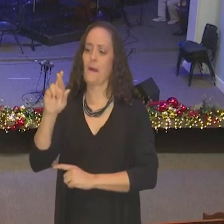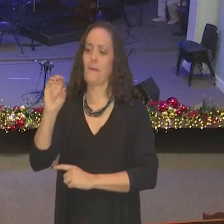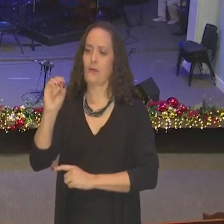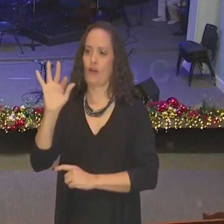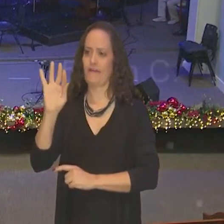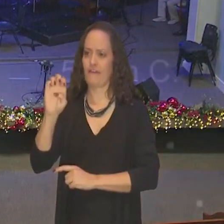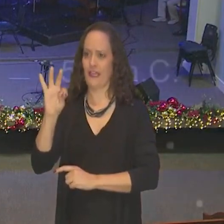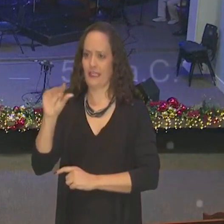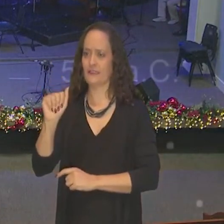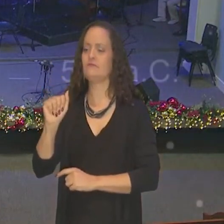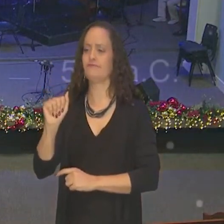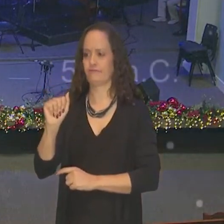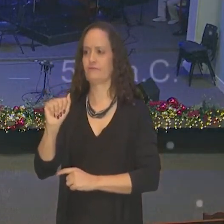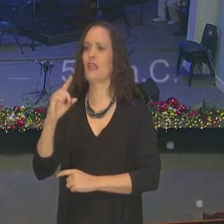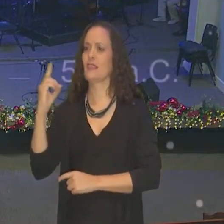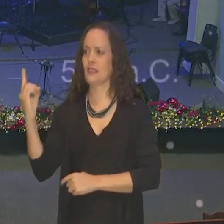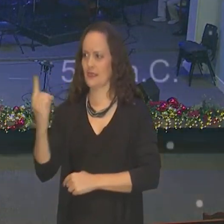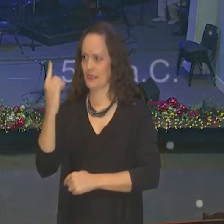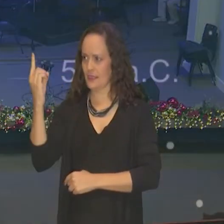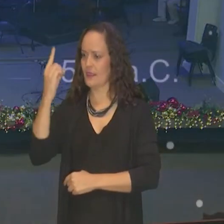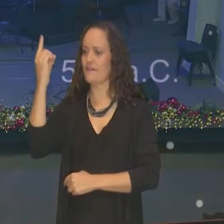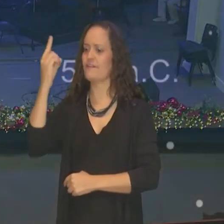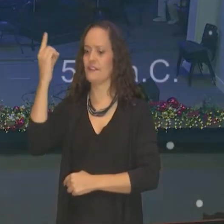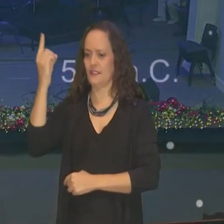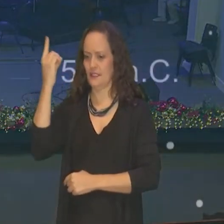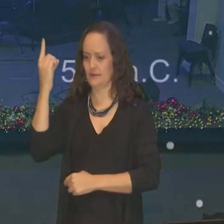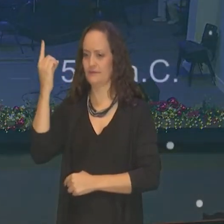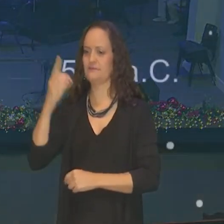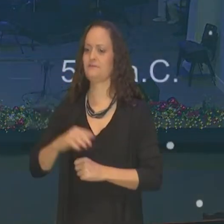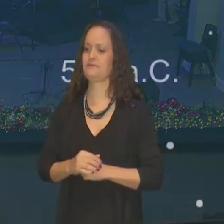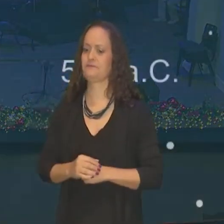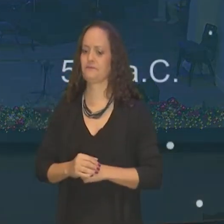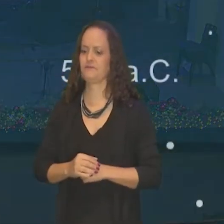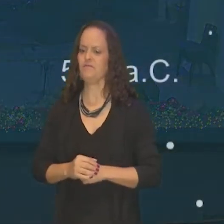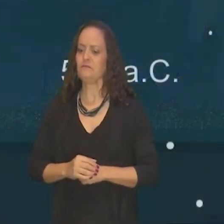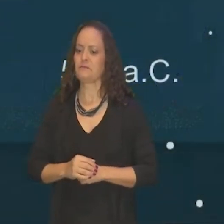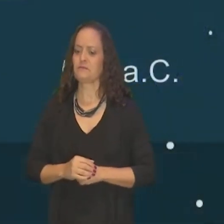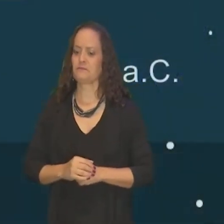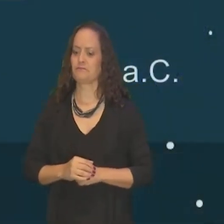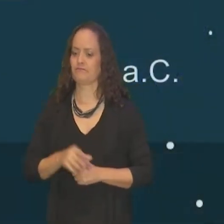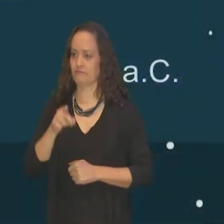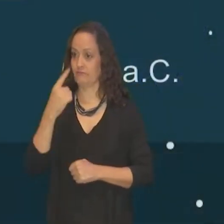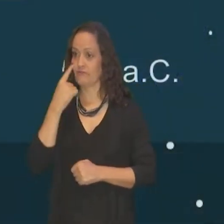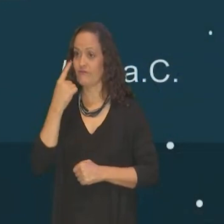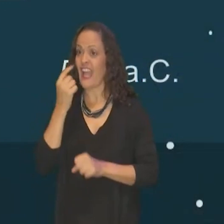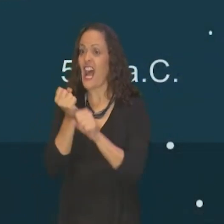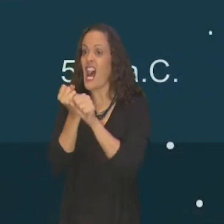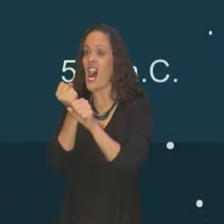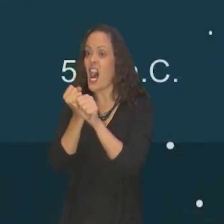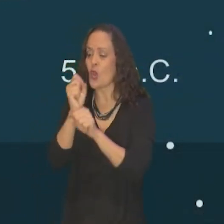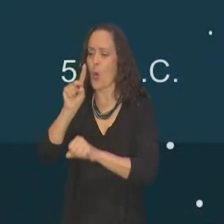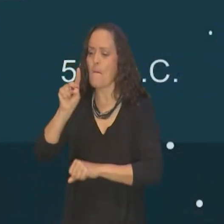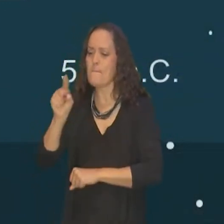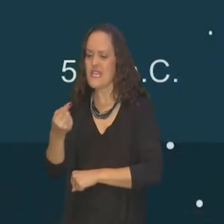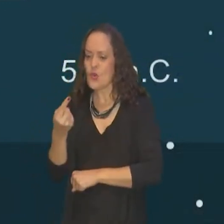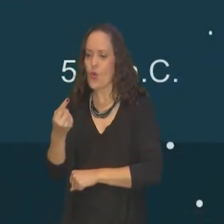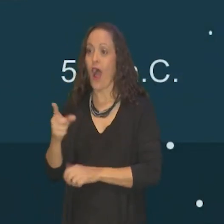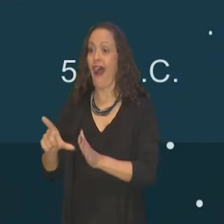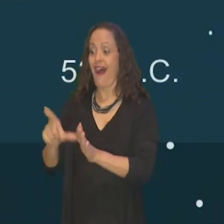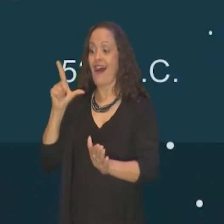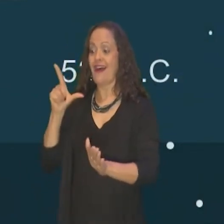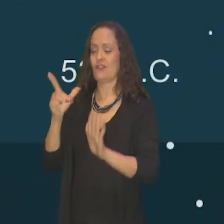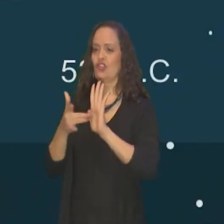Davi, que também realizou profecias, proferiu profecias, eu coloco o ano para que você tenha uma ideia.